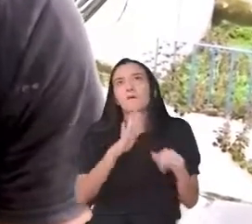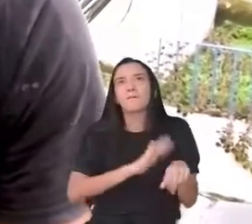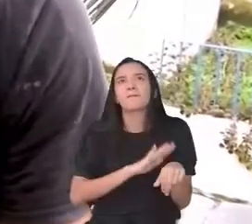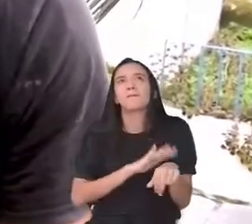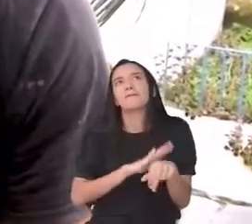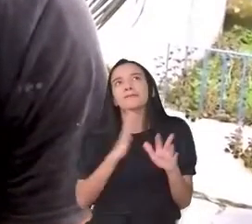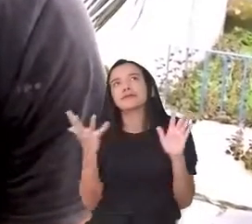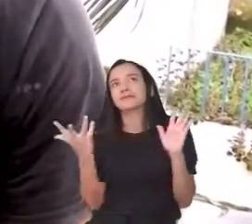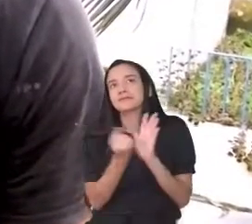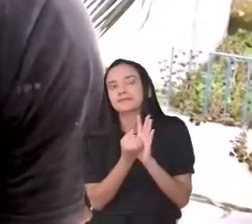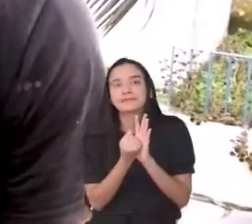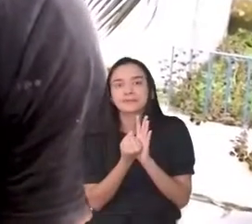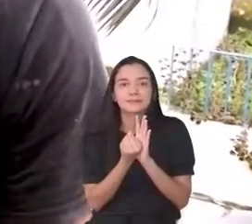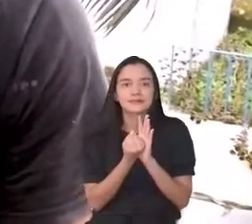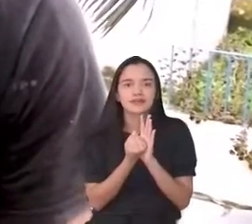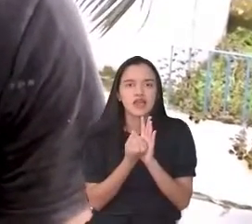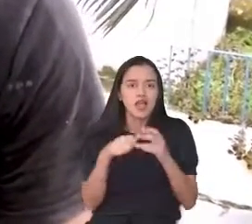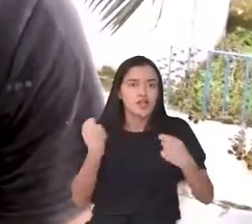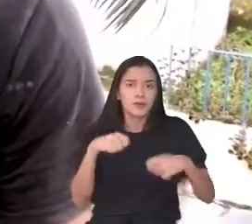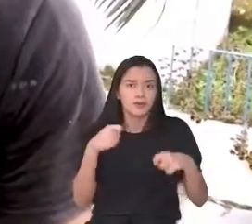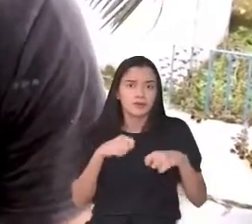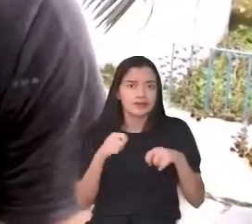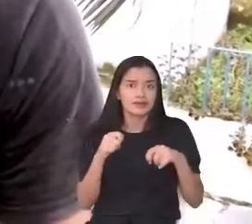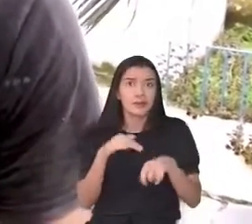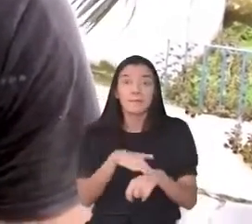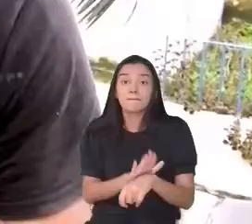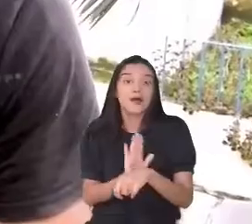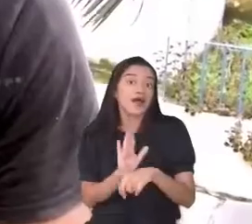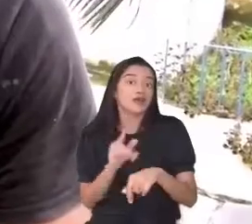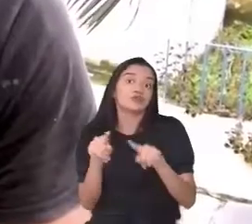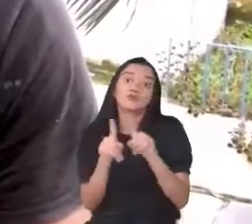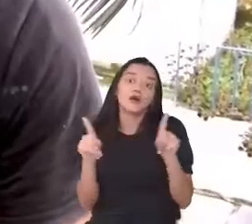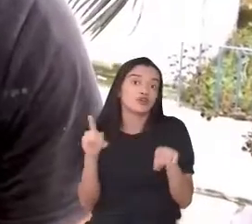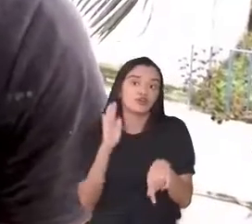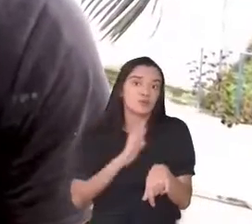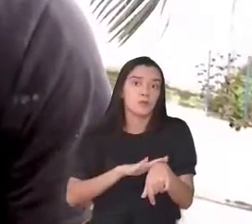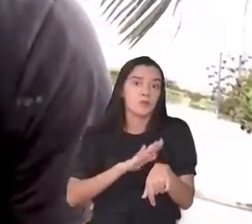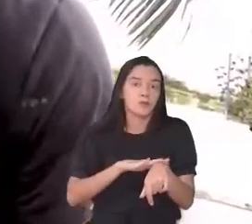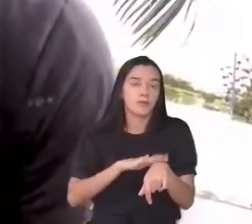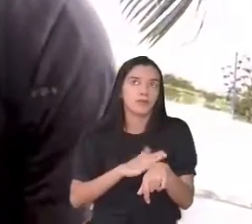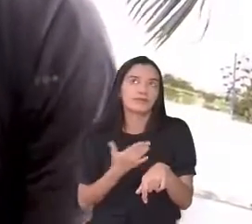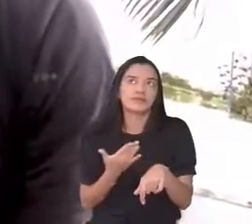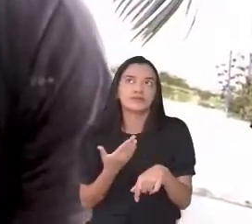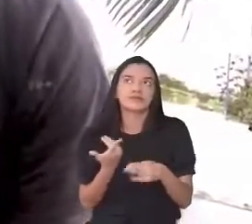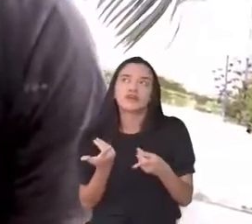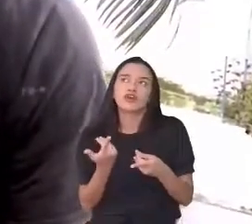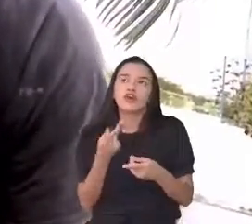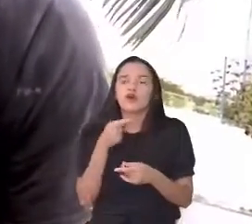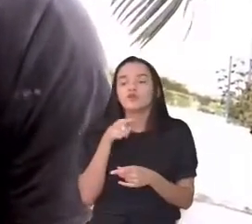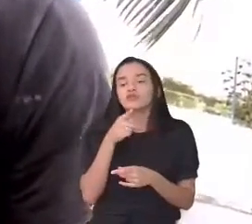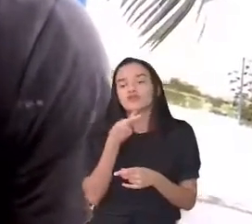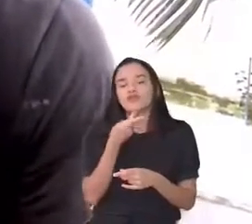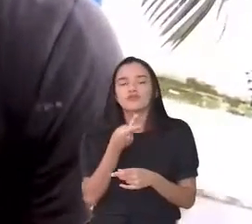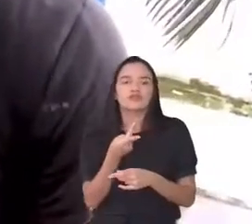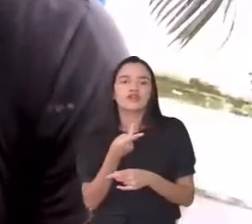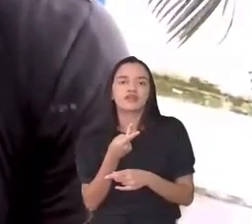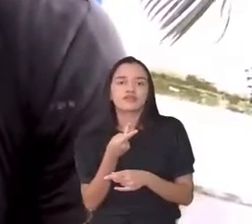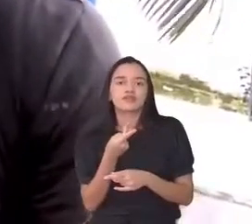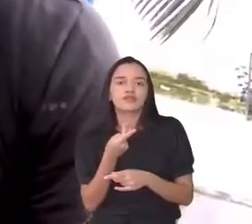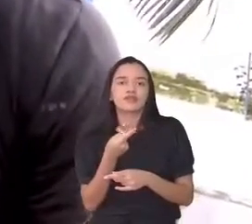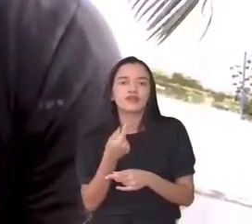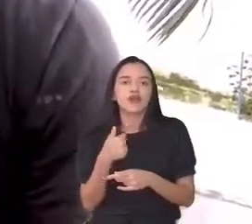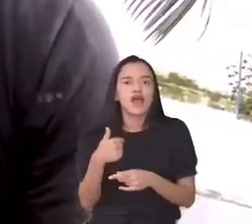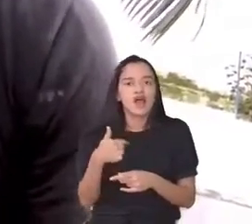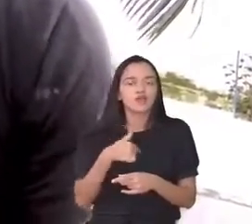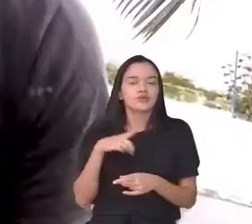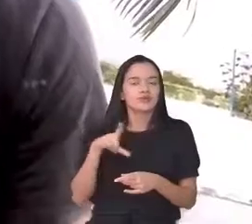marcante. Não precisa ser o mais marcante, mas algum momento marcante que te... Pronto, você Que falou, venha, gente, eu falo assim, quando